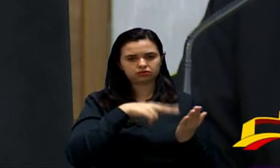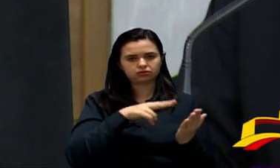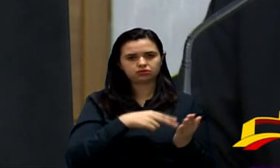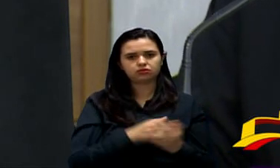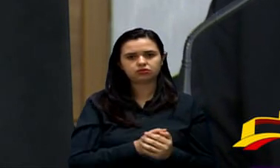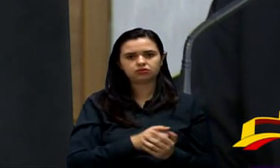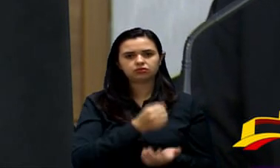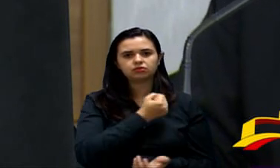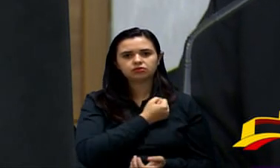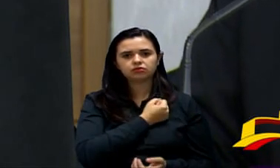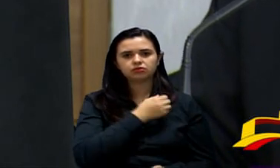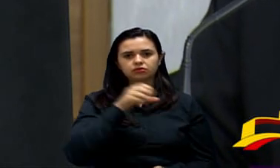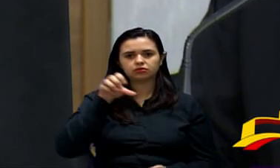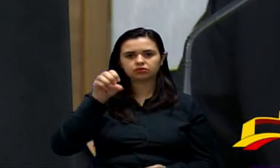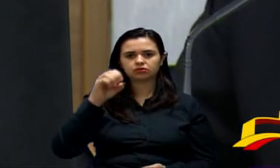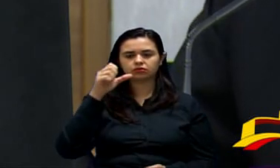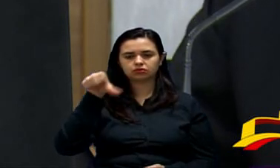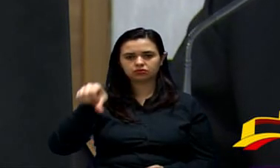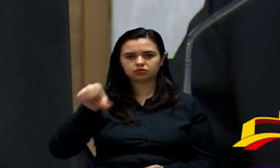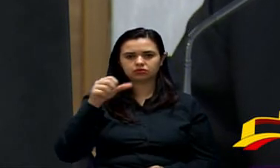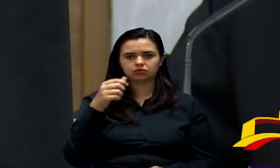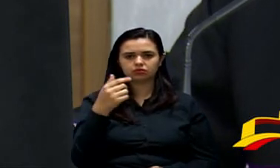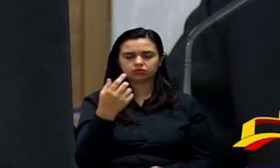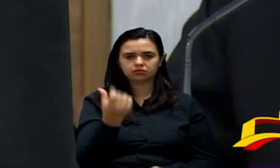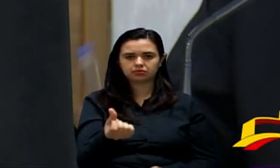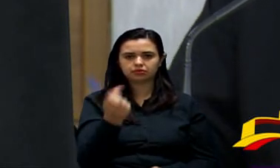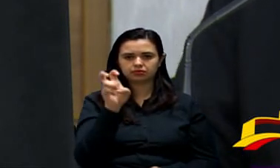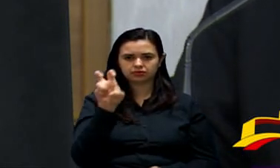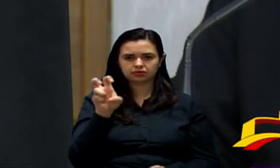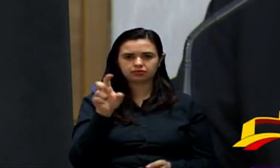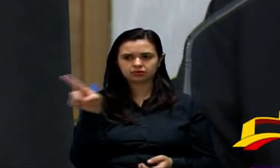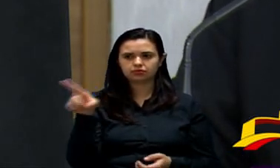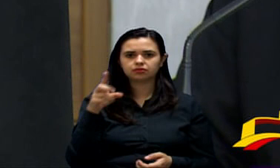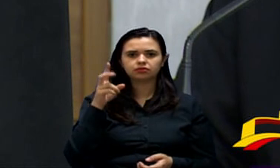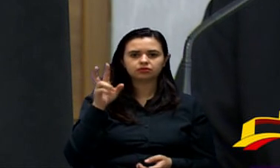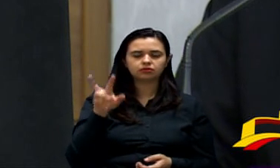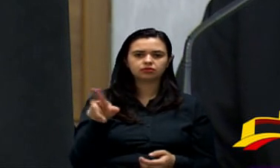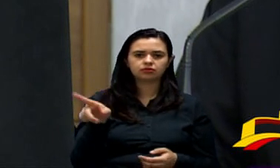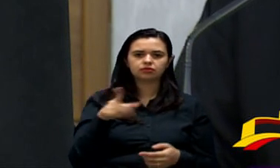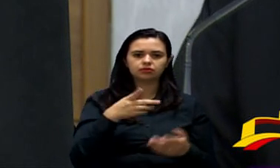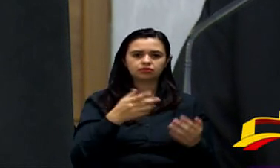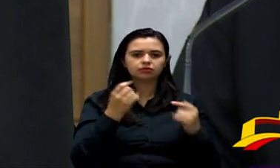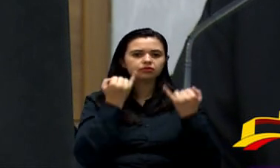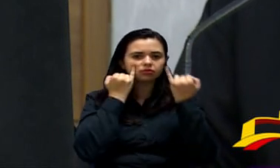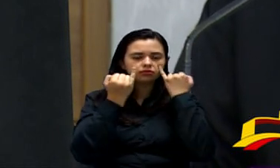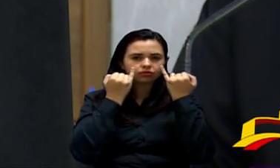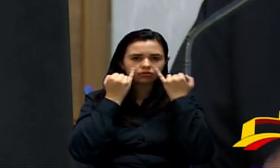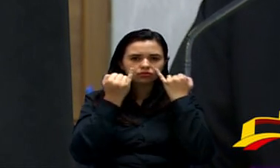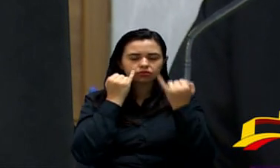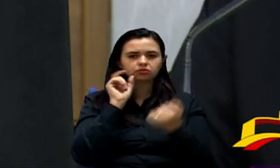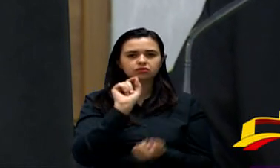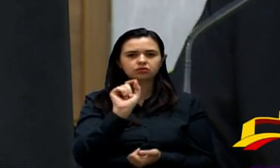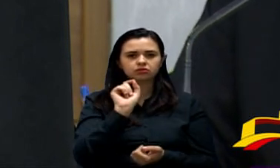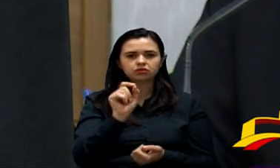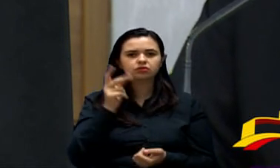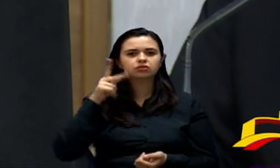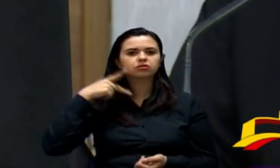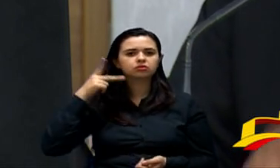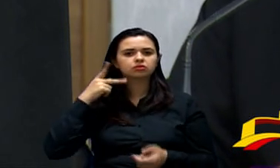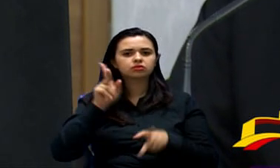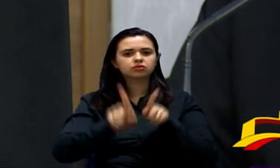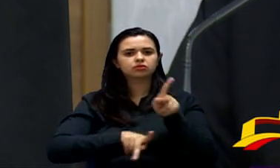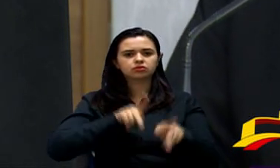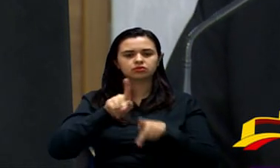é o 0965-2022, do vereador Cristiano Passos, solicitando do Executivo informações sobre a existência de políticas públicas